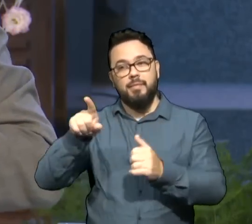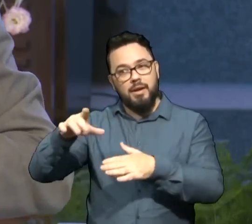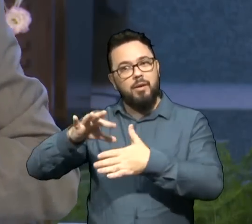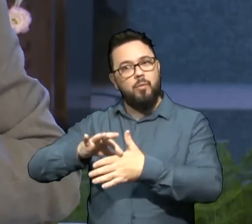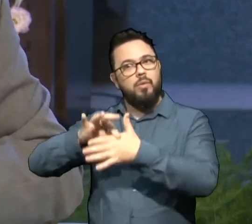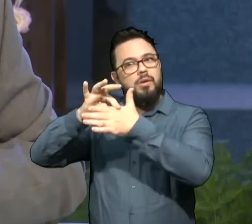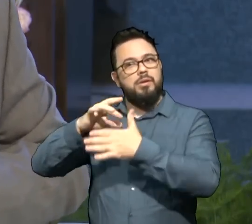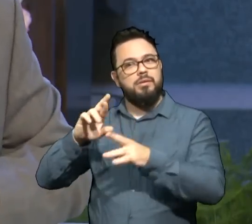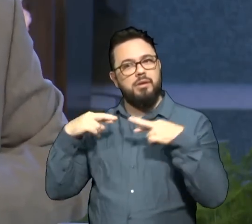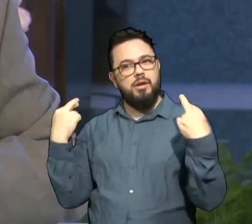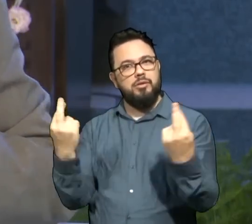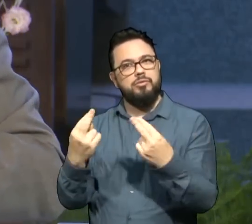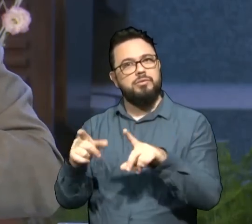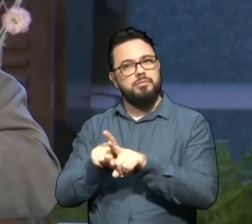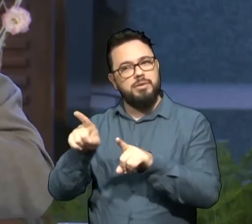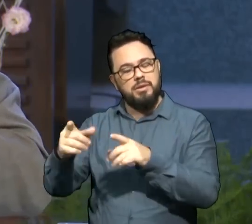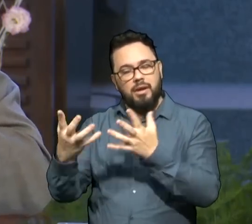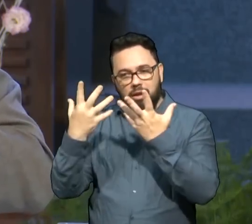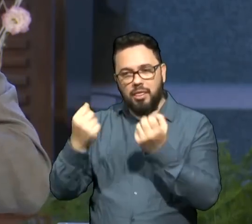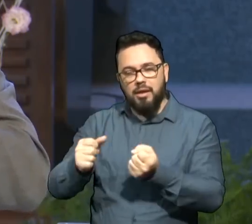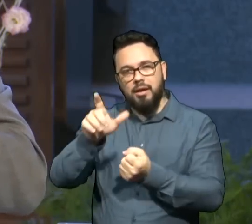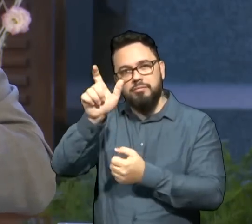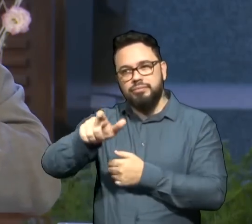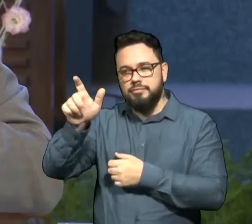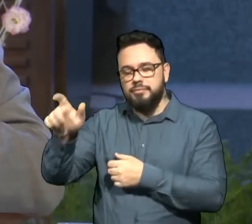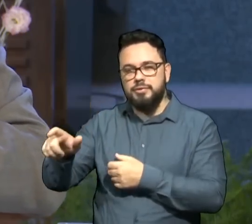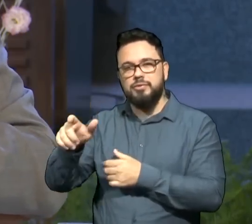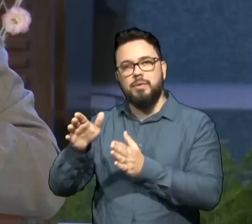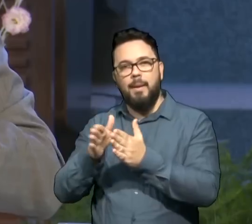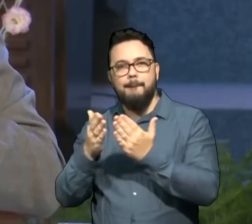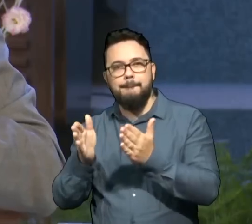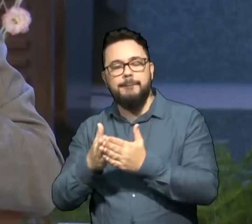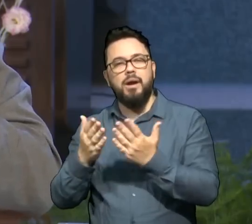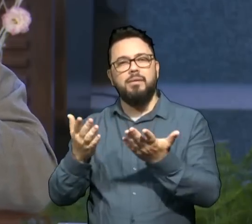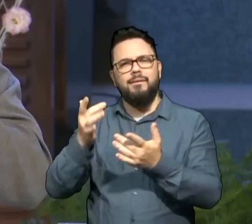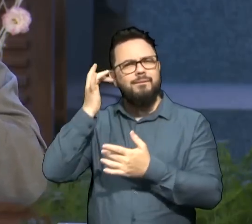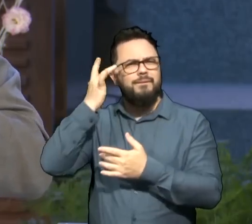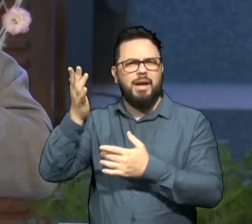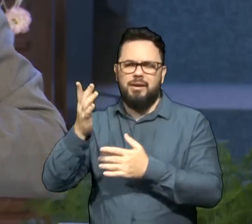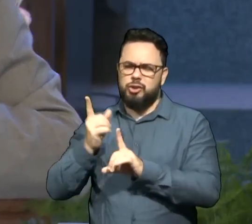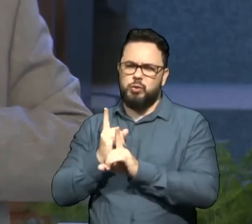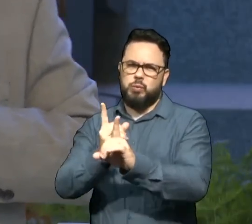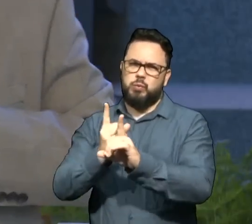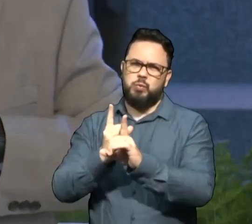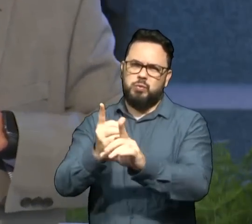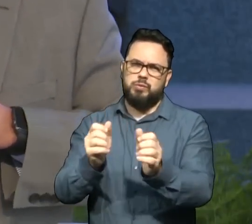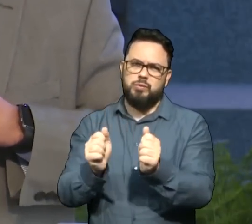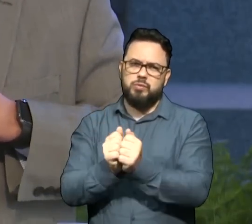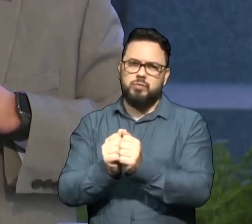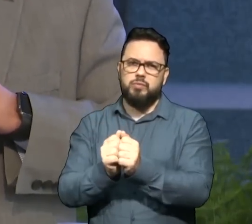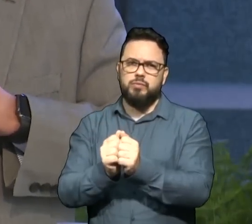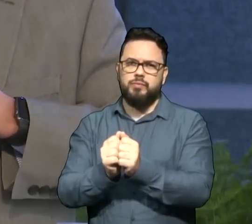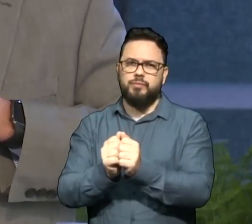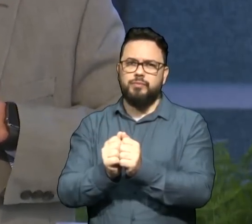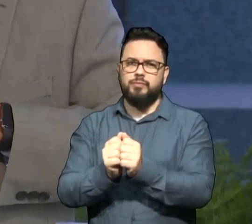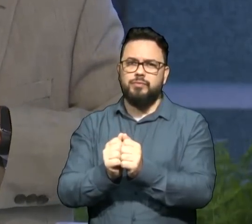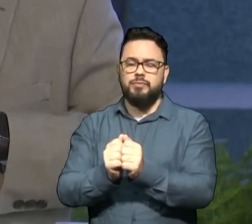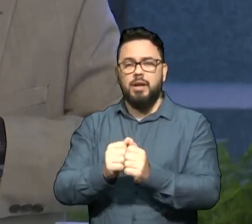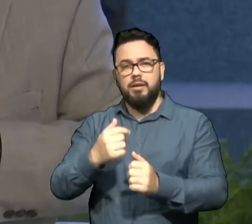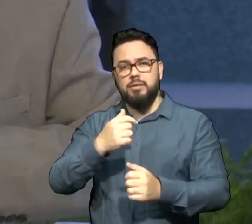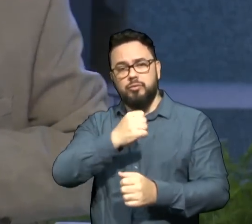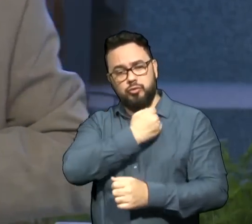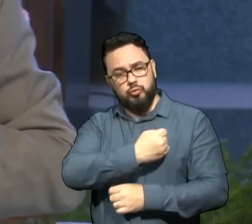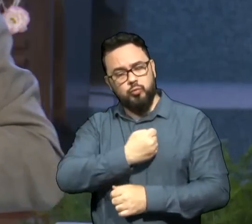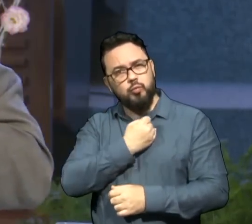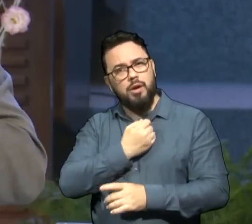ele aceitava pessoas pobres seguindo era fácil ser discípulo dele então ele se tornou discípulo de João Batista